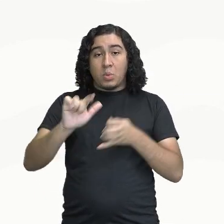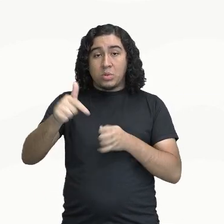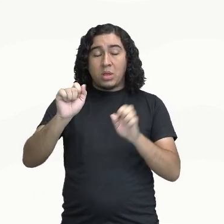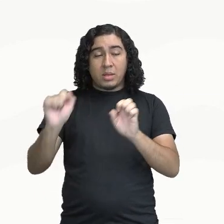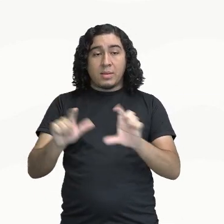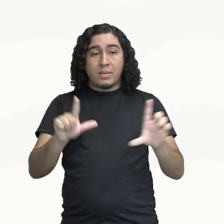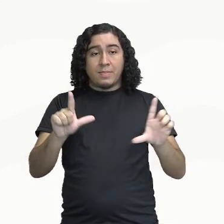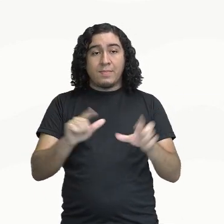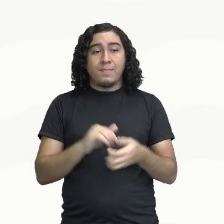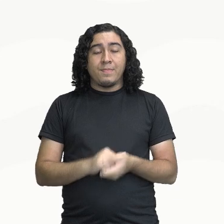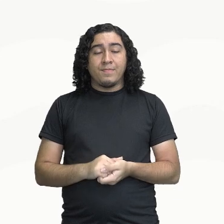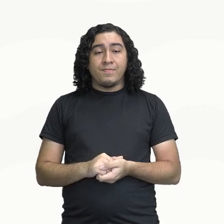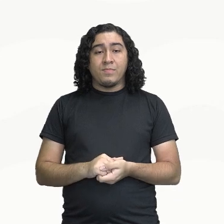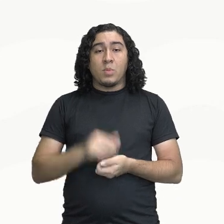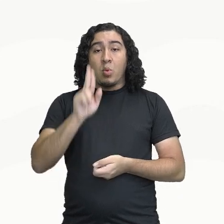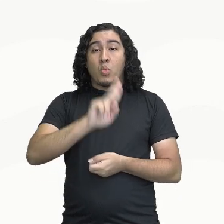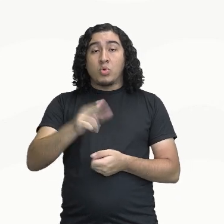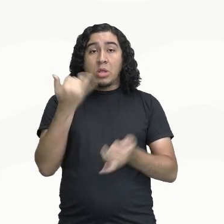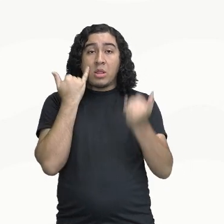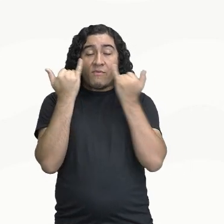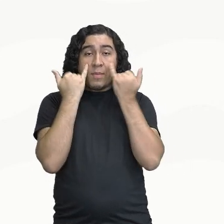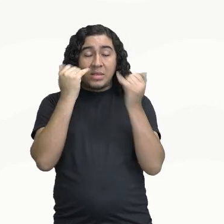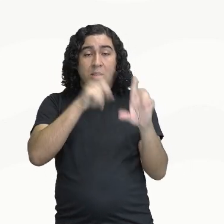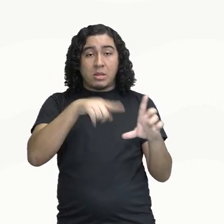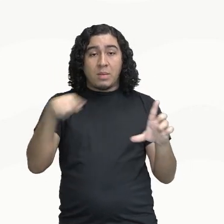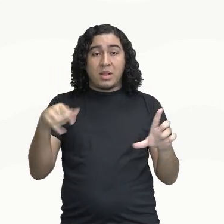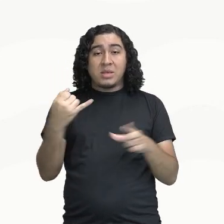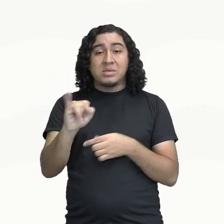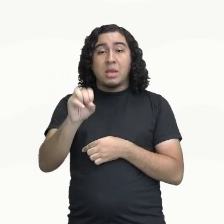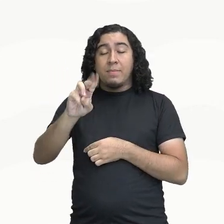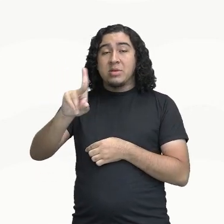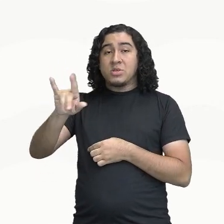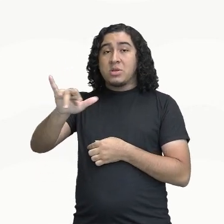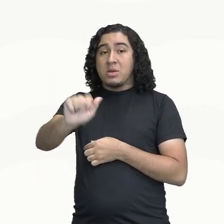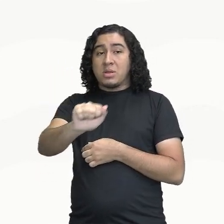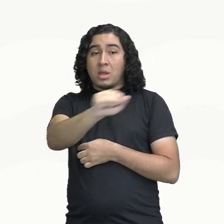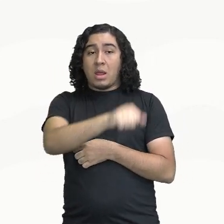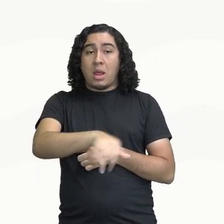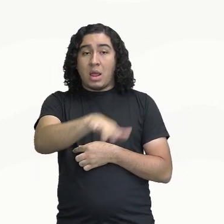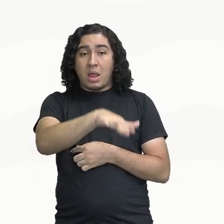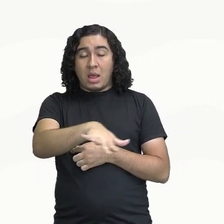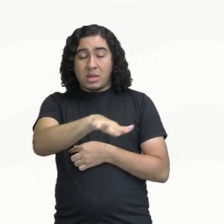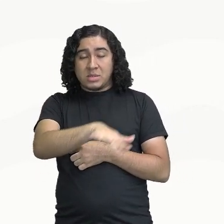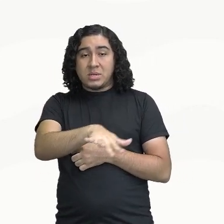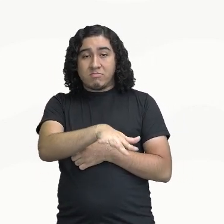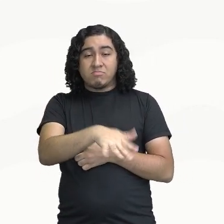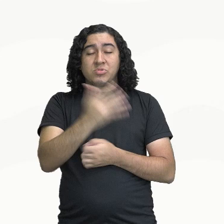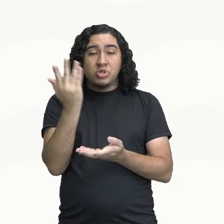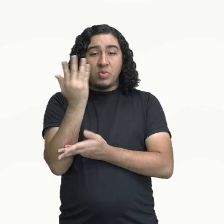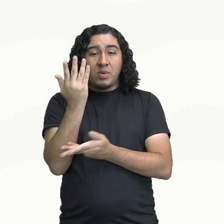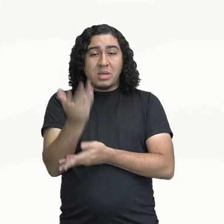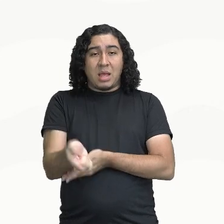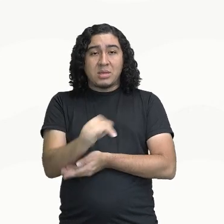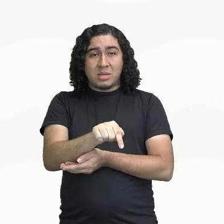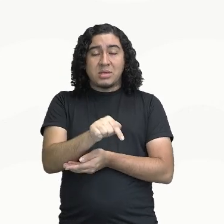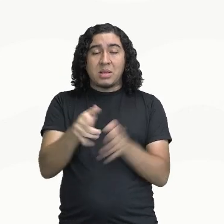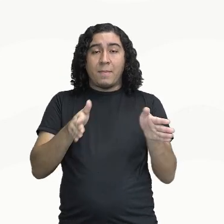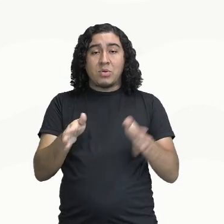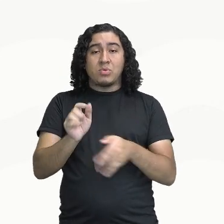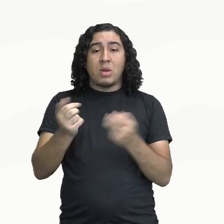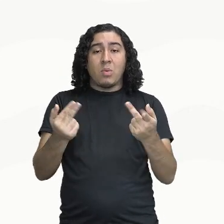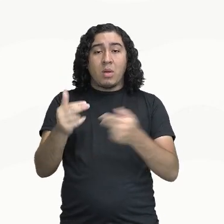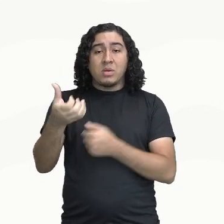cartela. Com base nesses dados, se a mediana das áreas desmatadas nesse período é